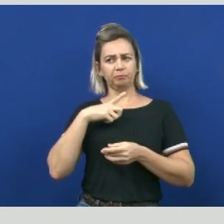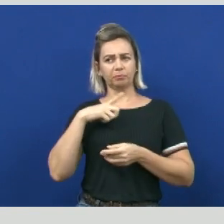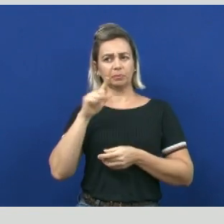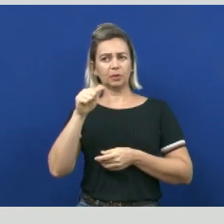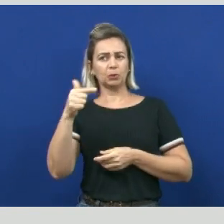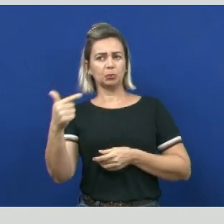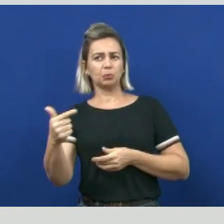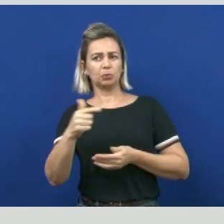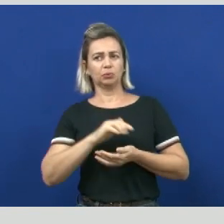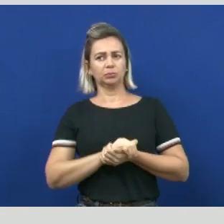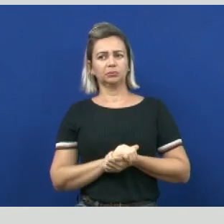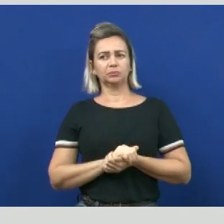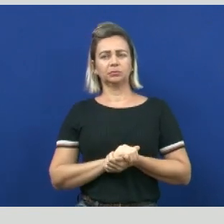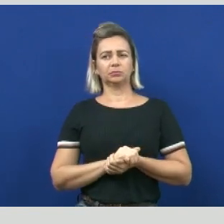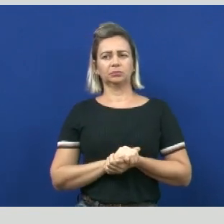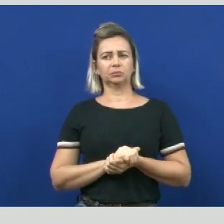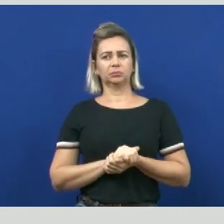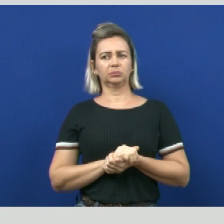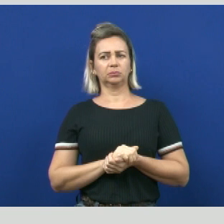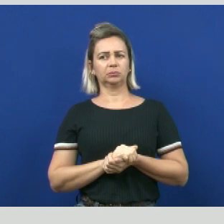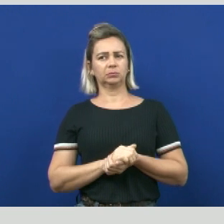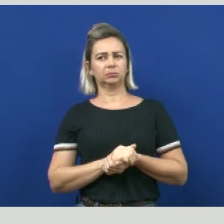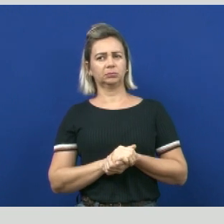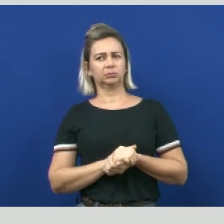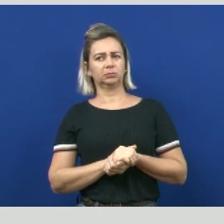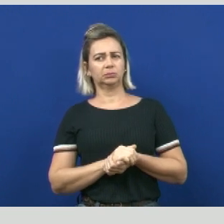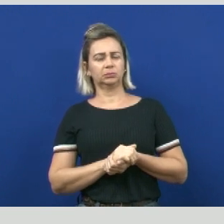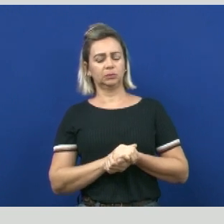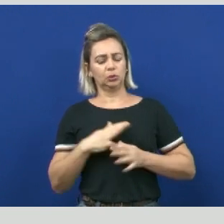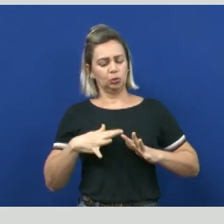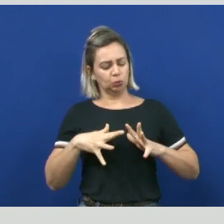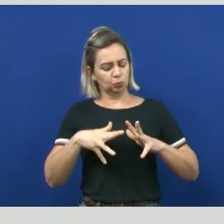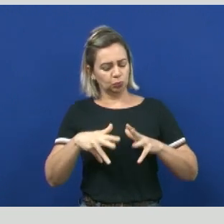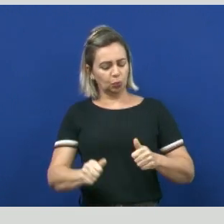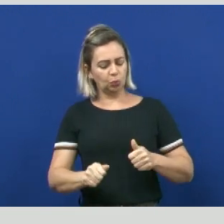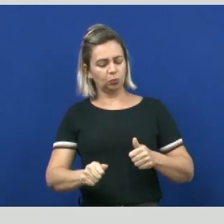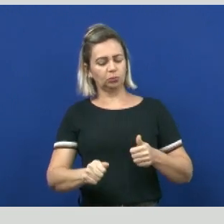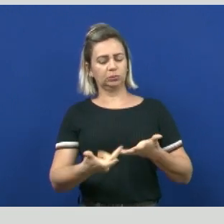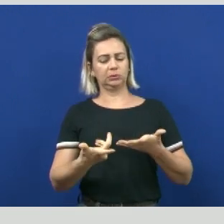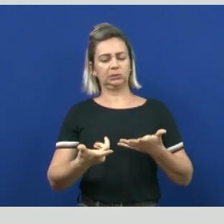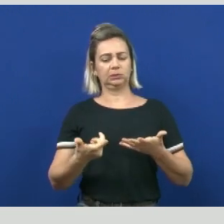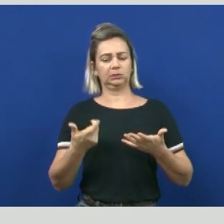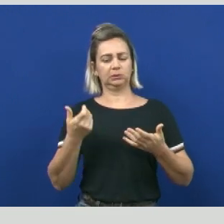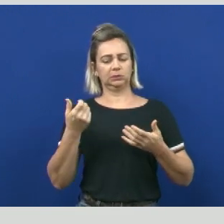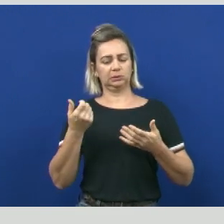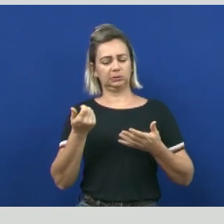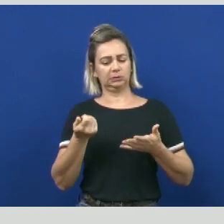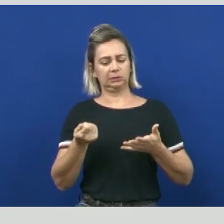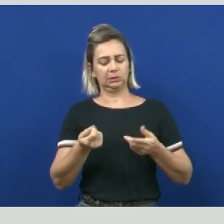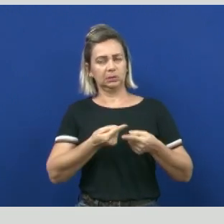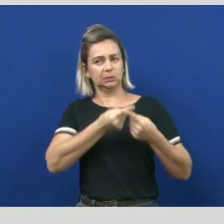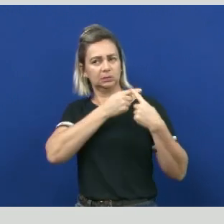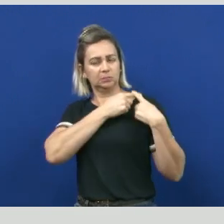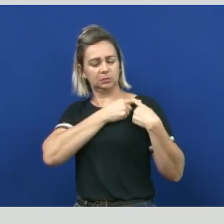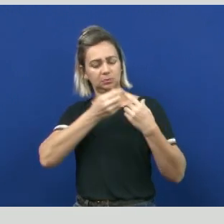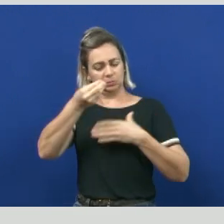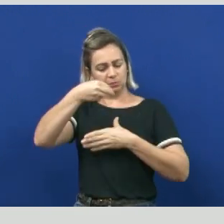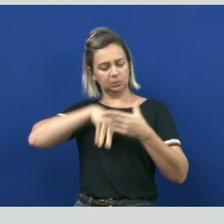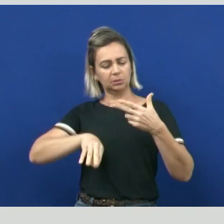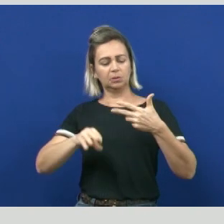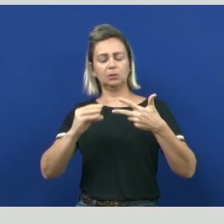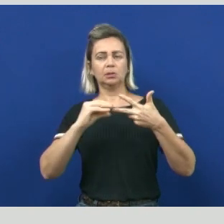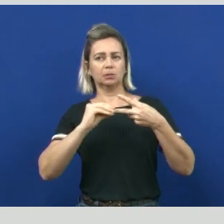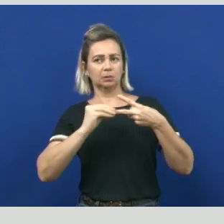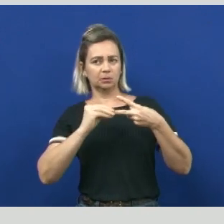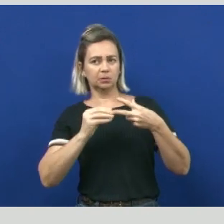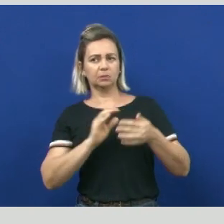também, além da hereditariedade, comanda também todas as atividades que acontecem dentro da célula. Beleza? Continuando, nós